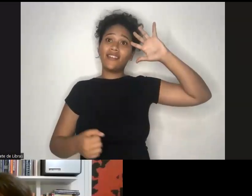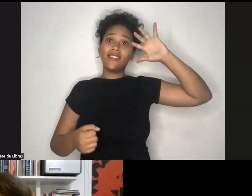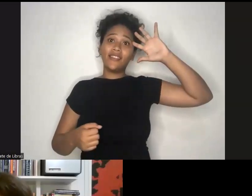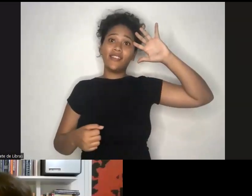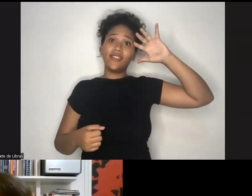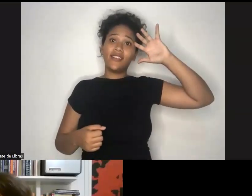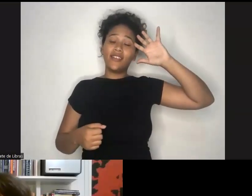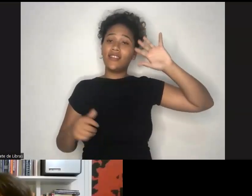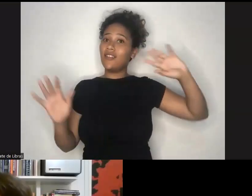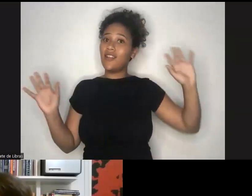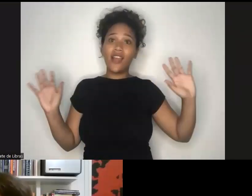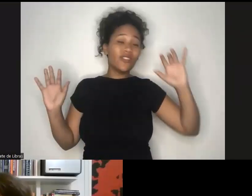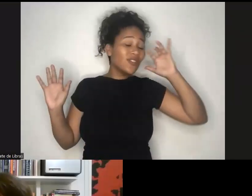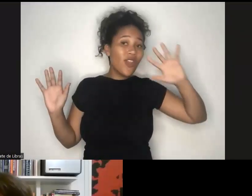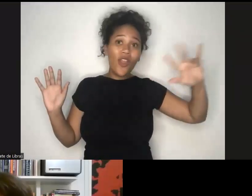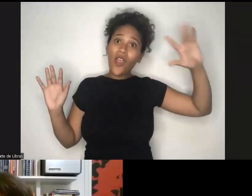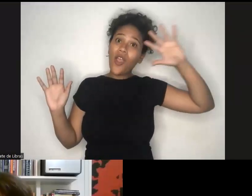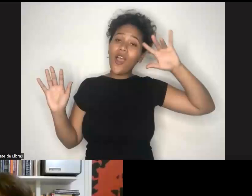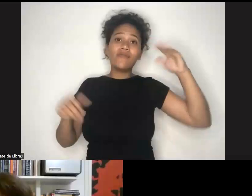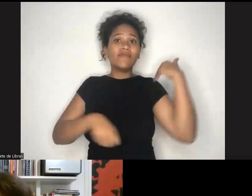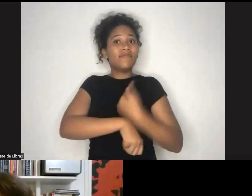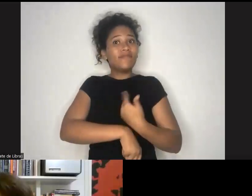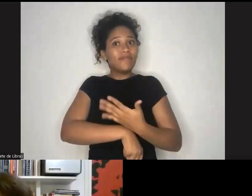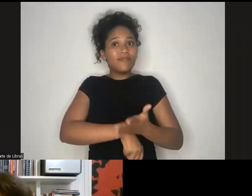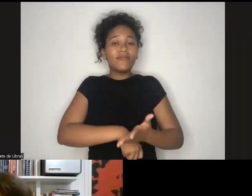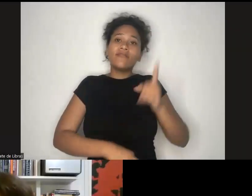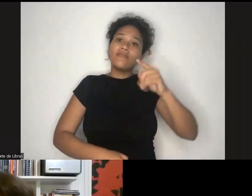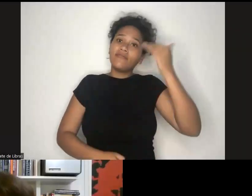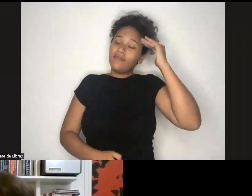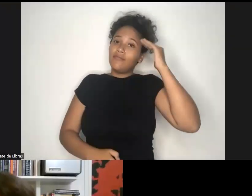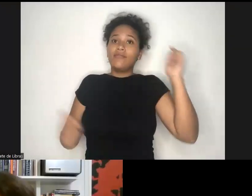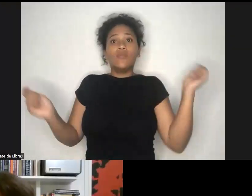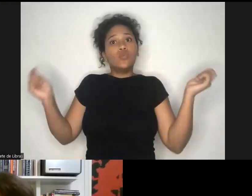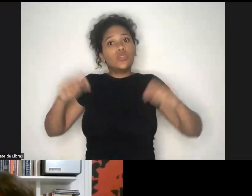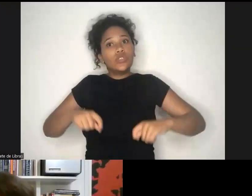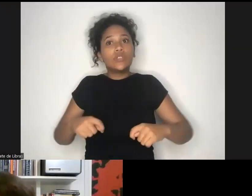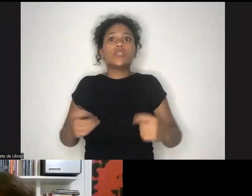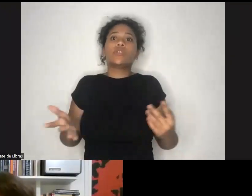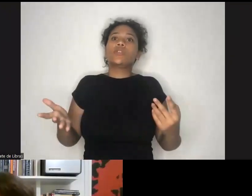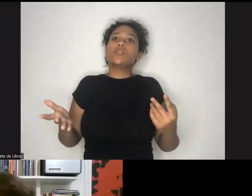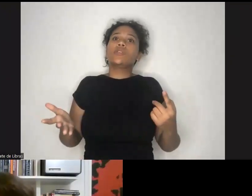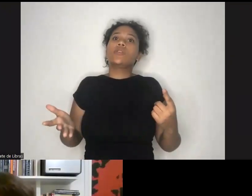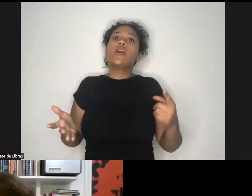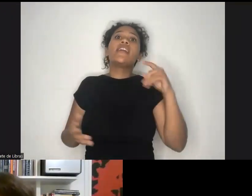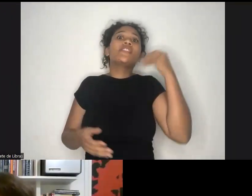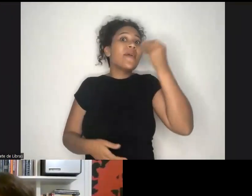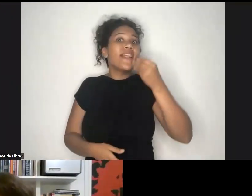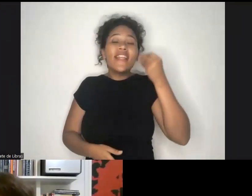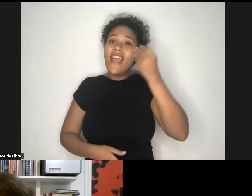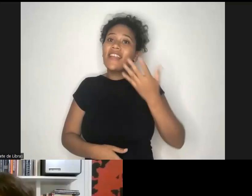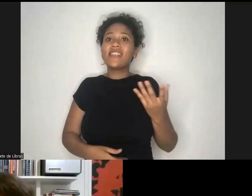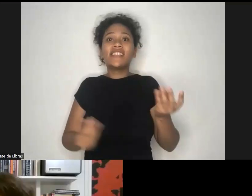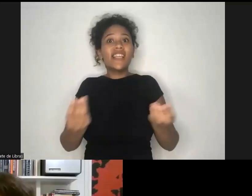deleite a gente entender que é possível viver experiência sensoriais que